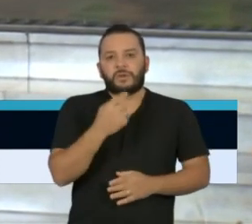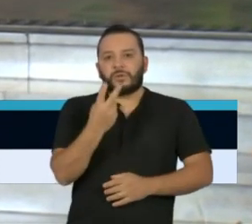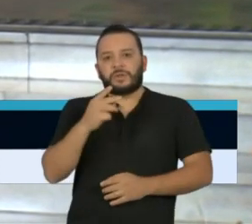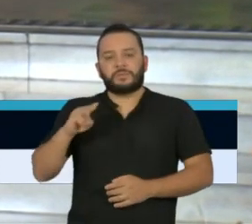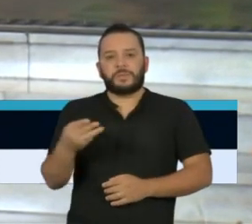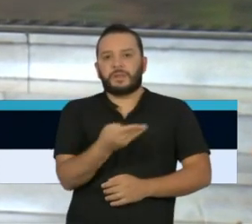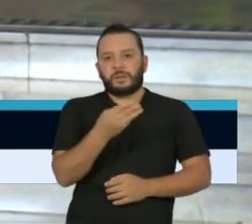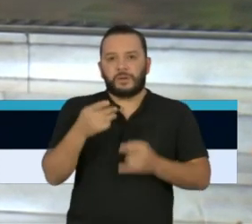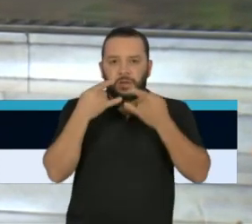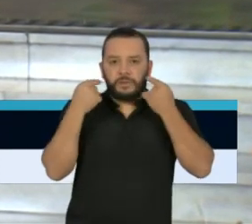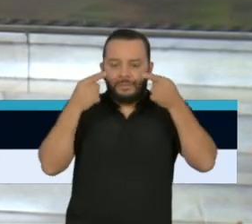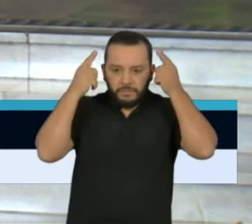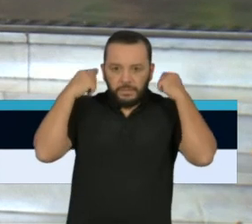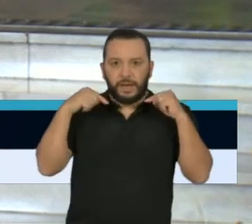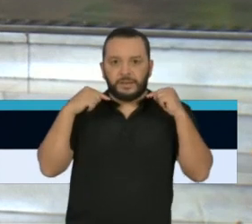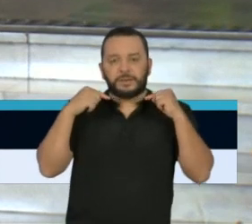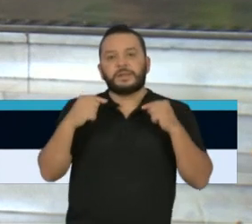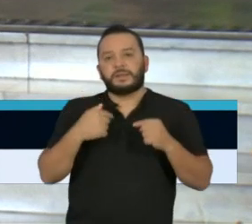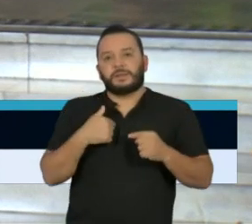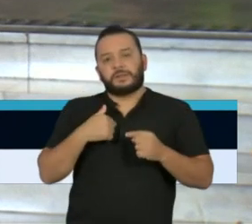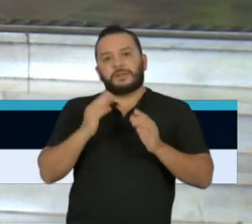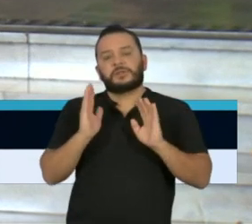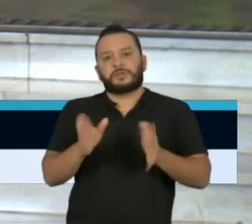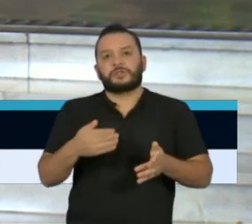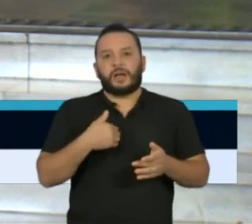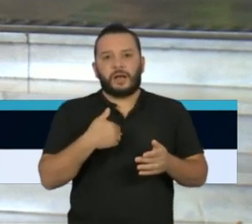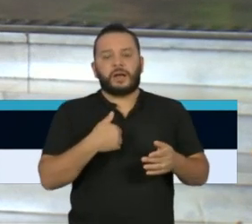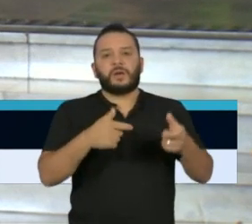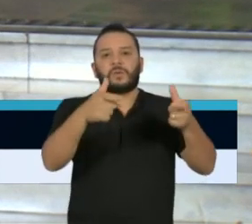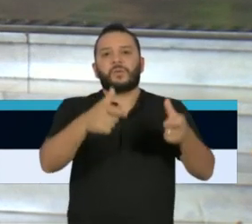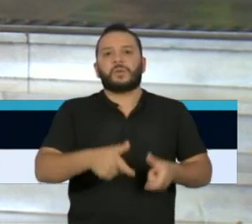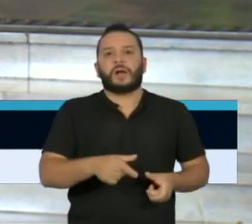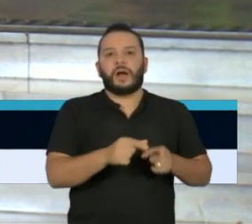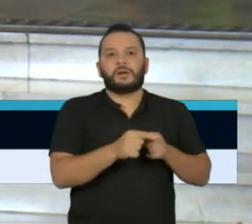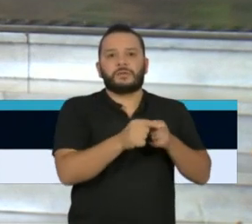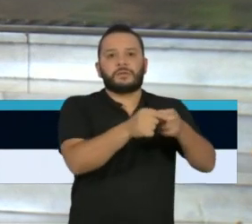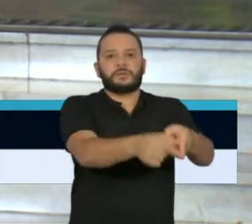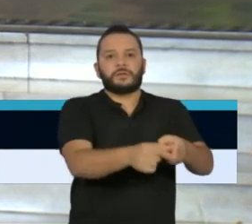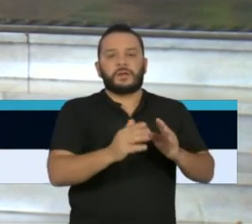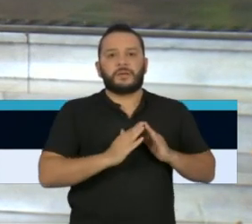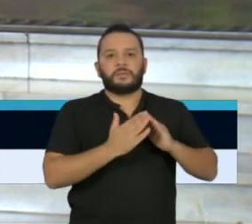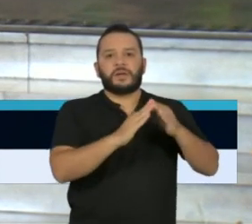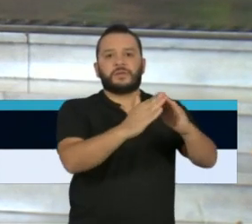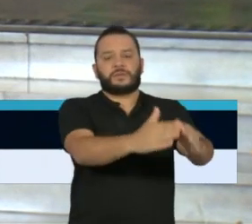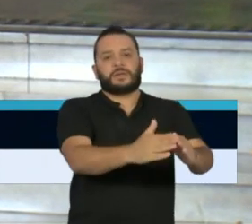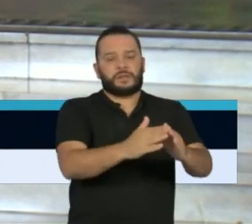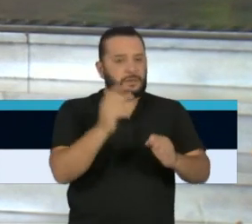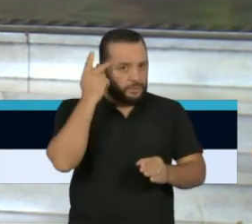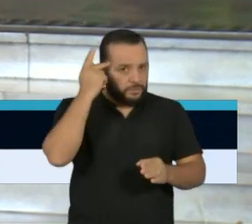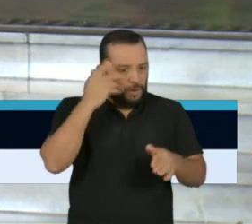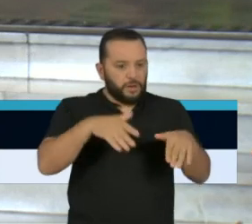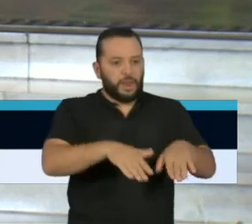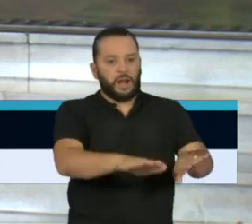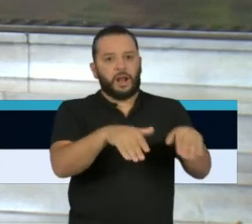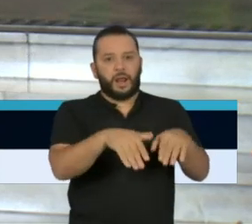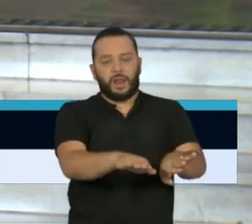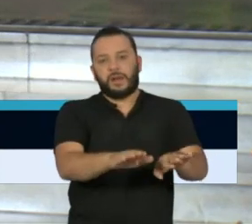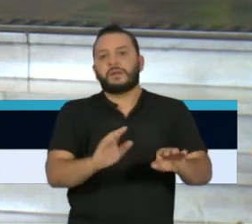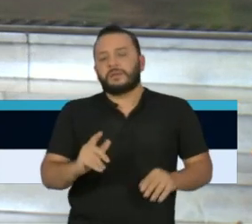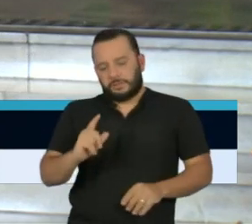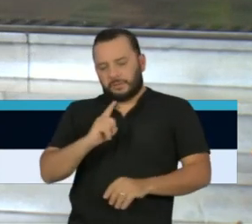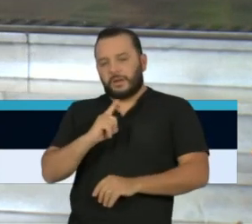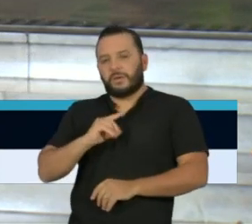serão produzidas em comunidades carentes aqui da capital de São Paulo. Esta é uma ação conjunta do governo do Estado de São Paulo e